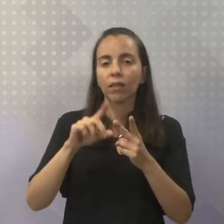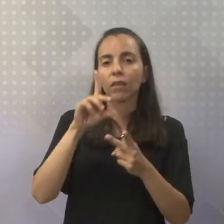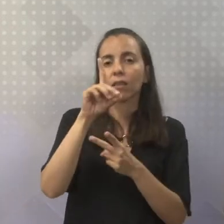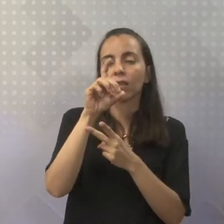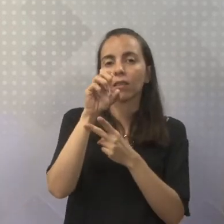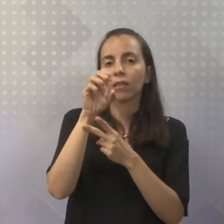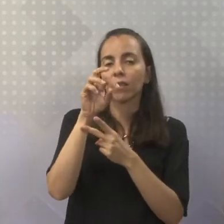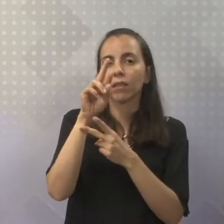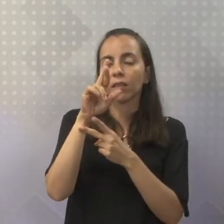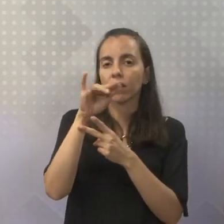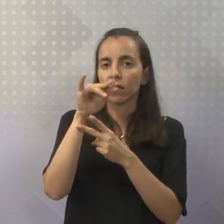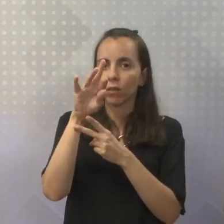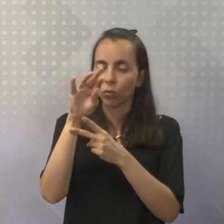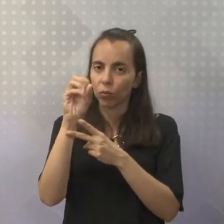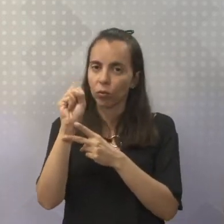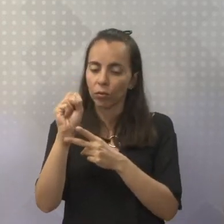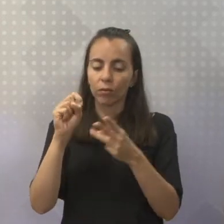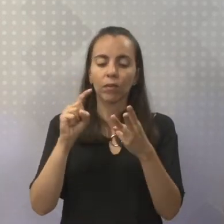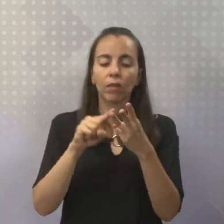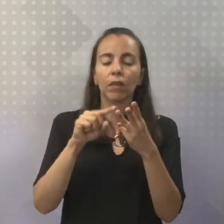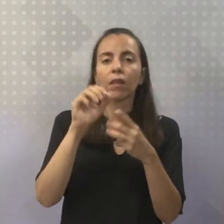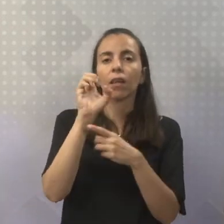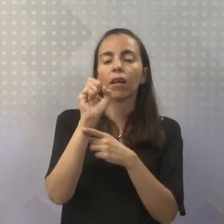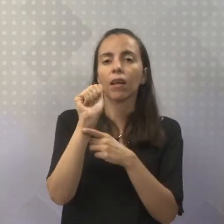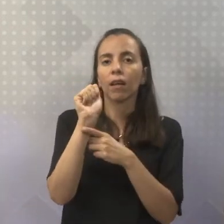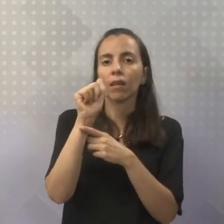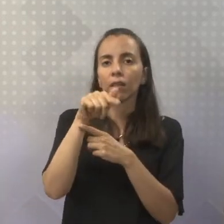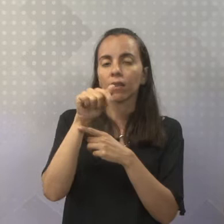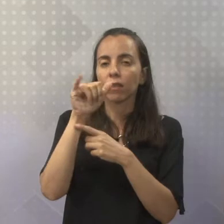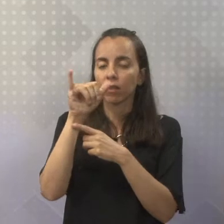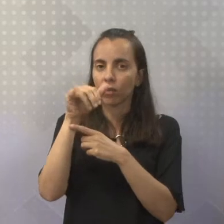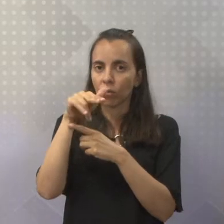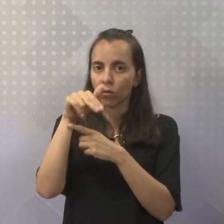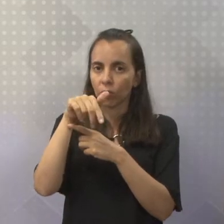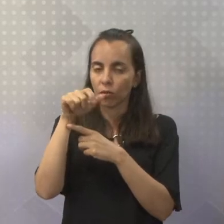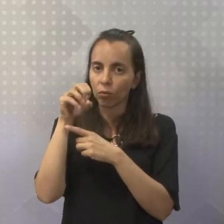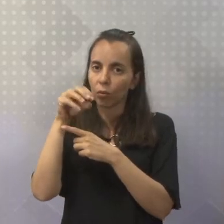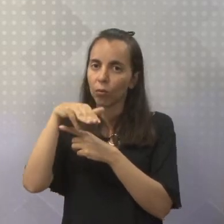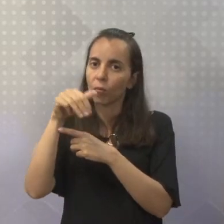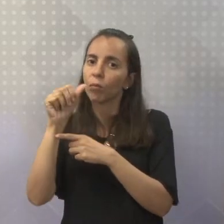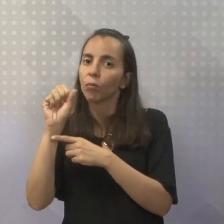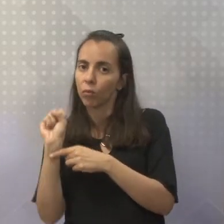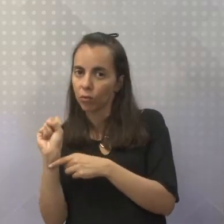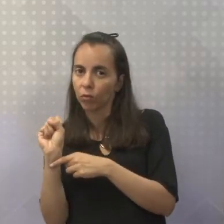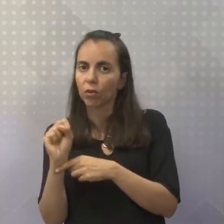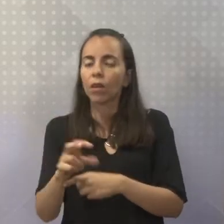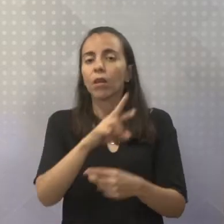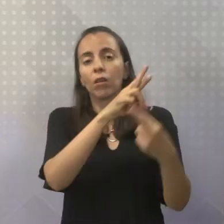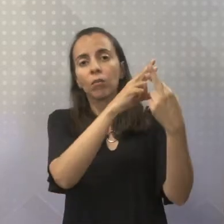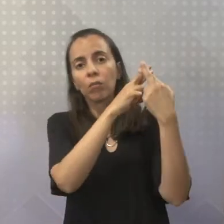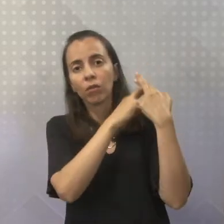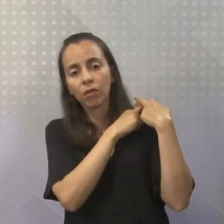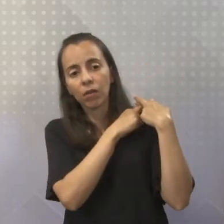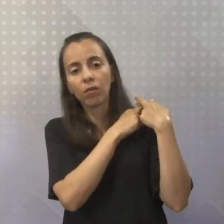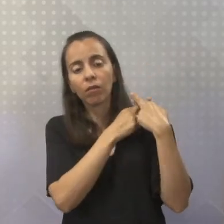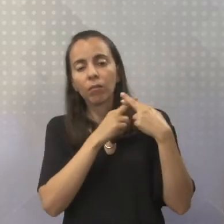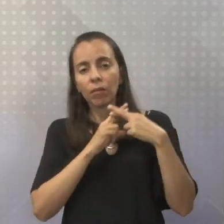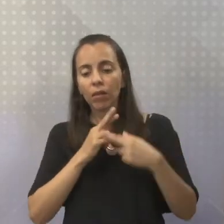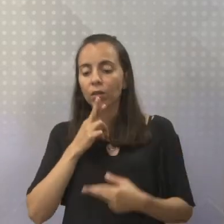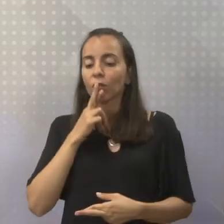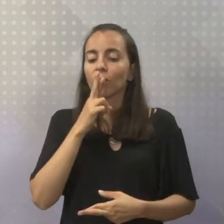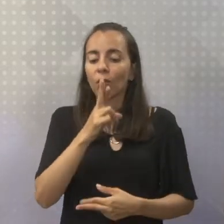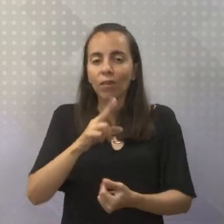Os neurônios, eles são as células responsáveis pela transmissão dos impulsos nervosos e